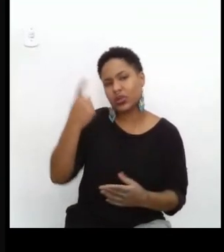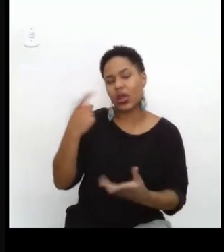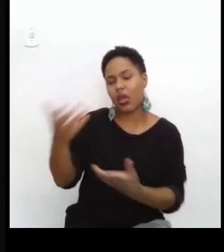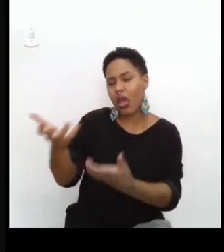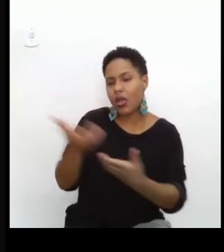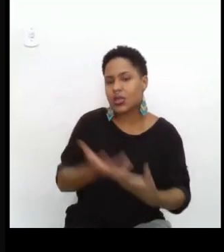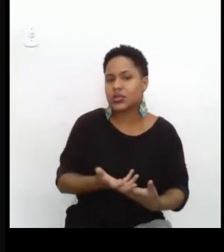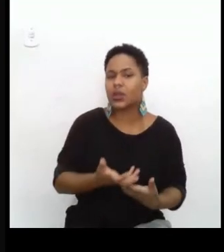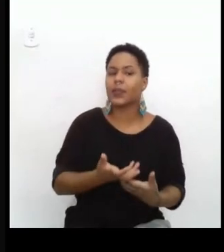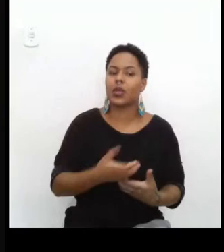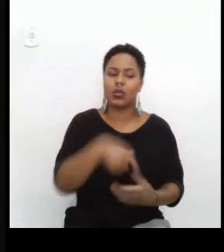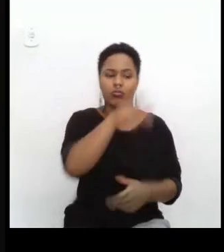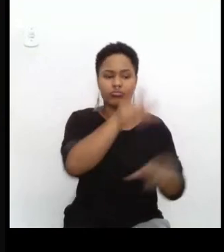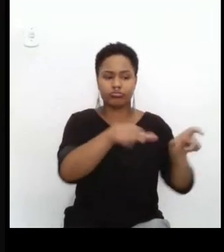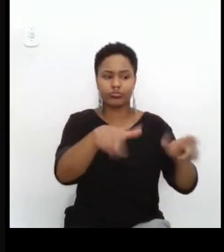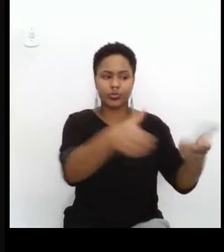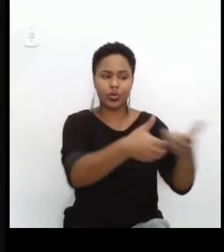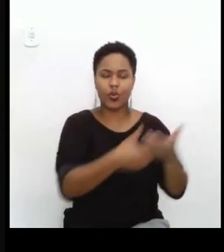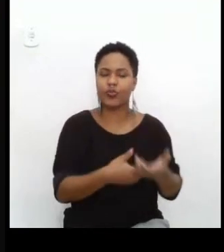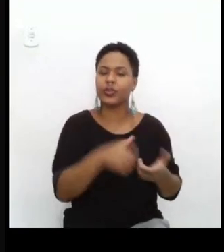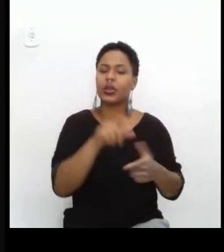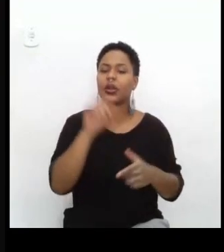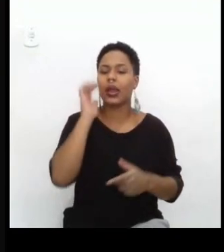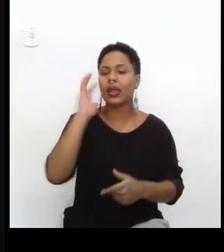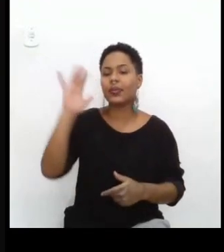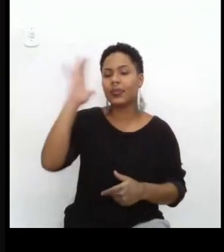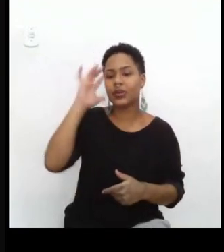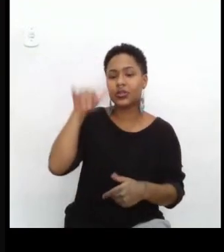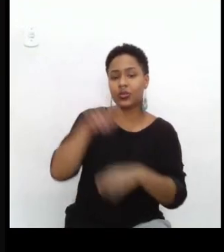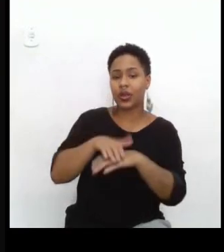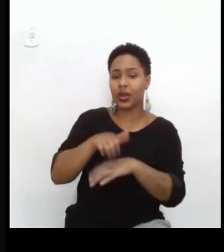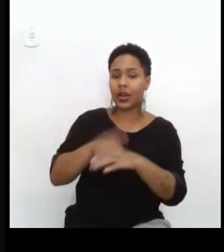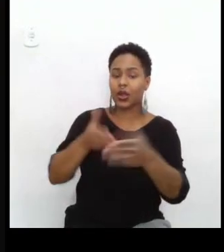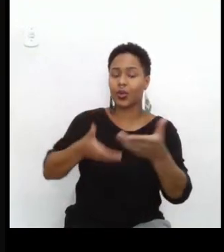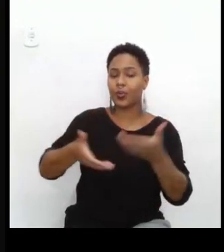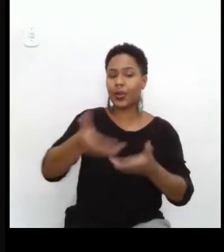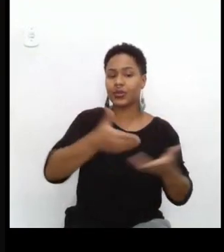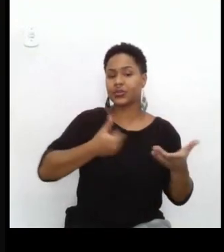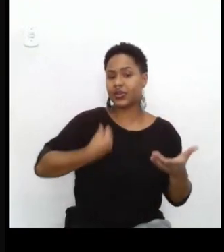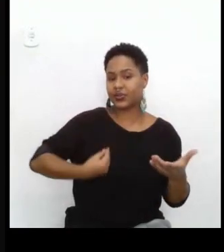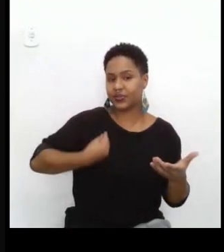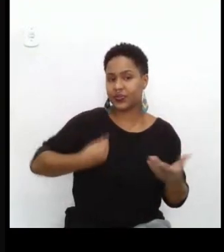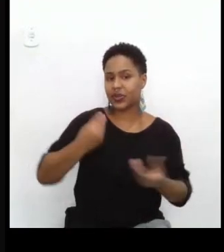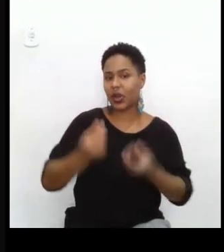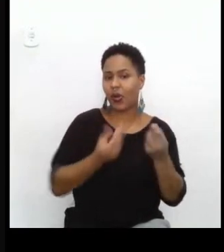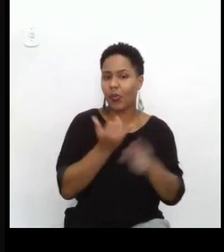por favor eu fiquei com raiva é